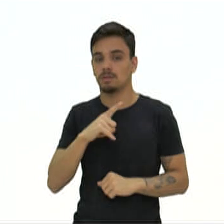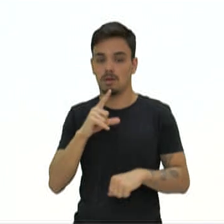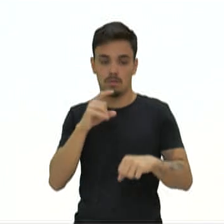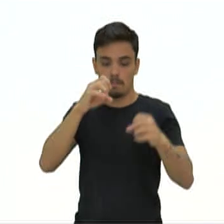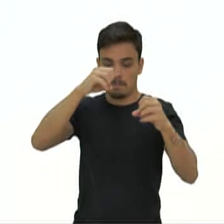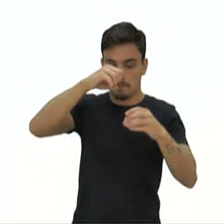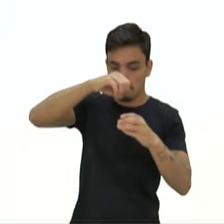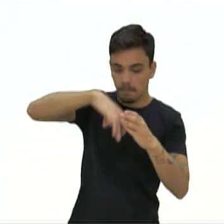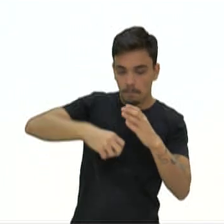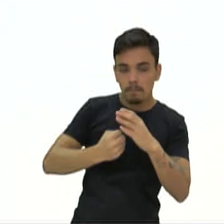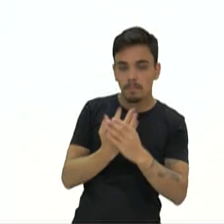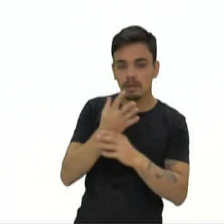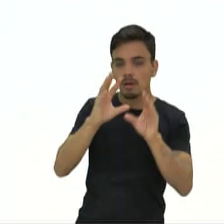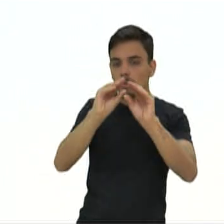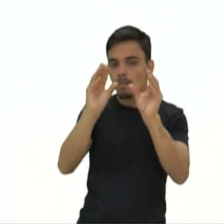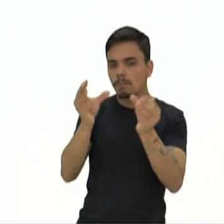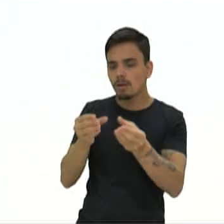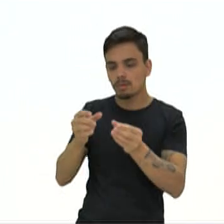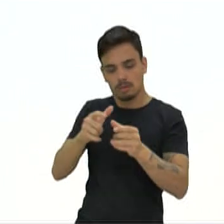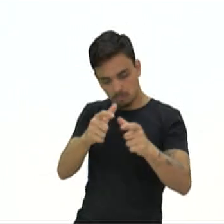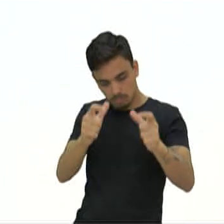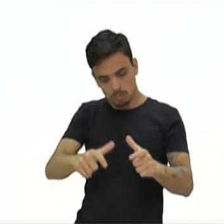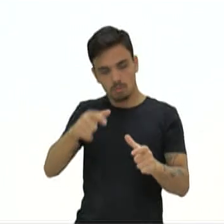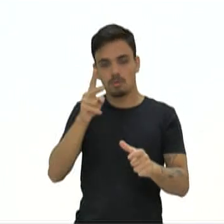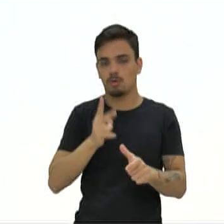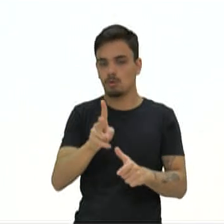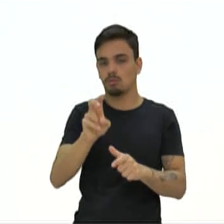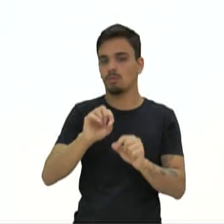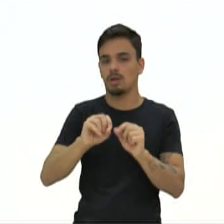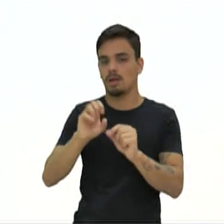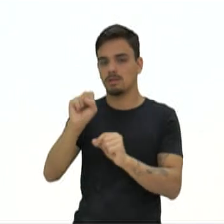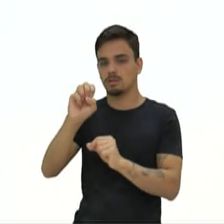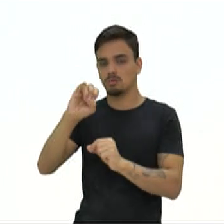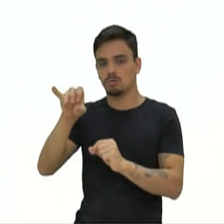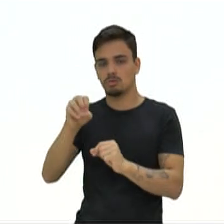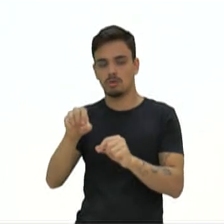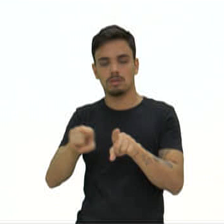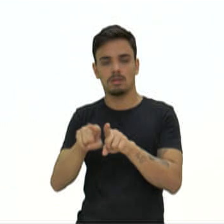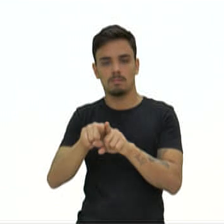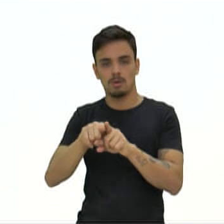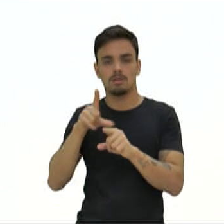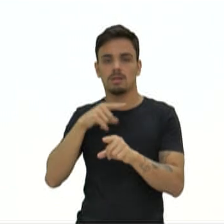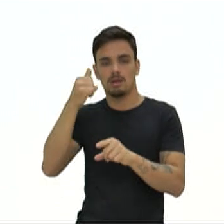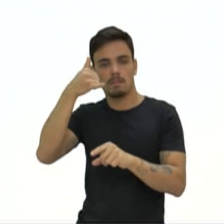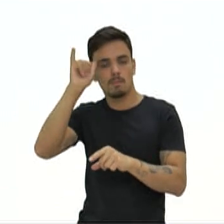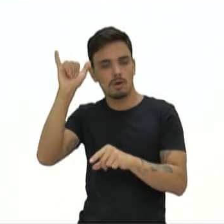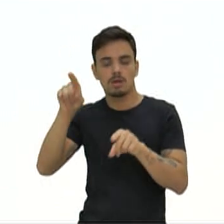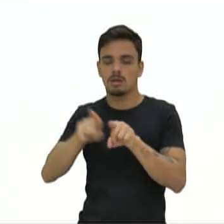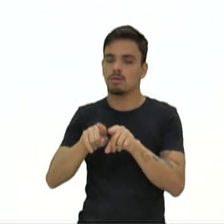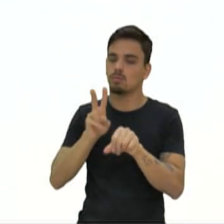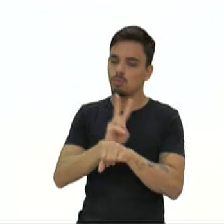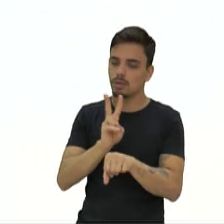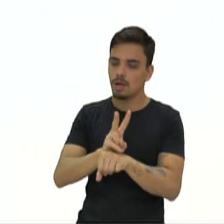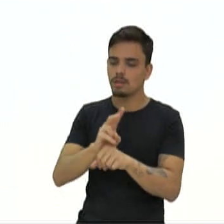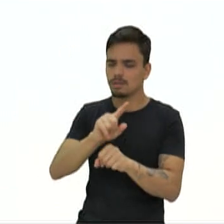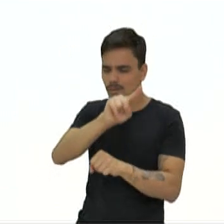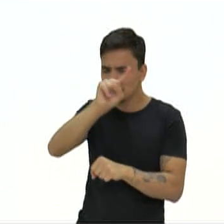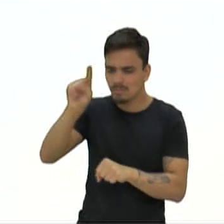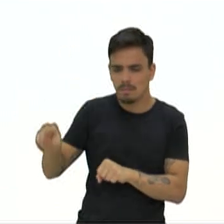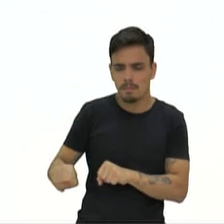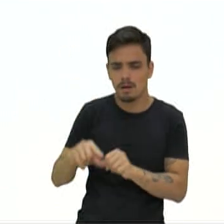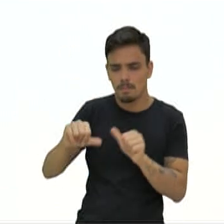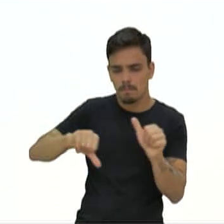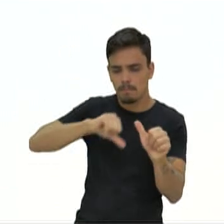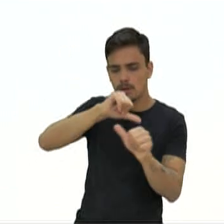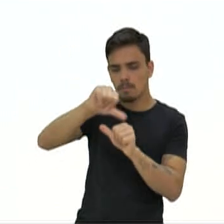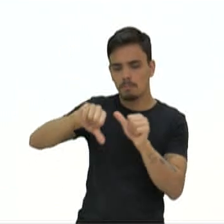planto algodão, no mesmo espaço, depois eu planto a soja, depois eu planto pastagem e depois volta para a soja, assim eu vou rotação. Por isso que